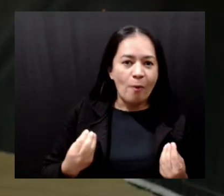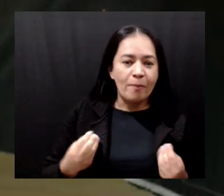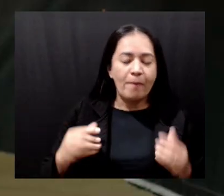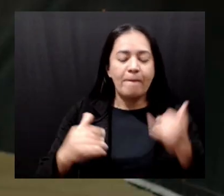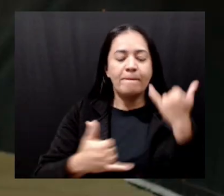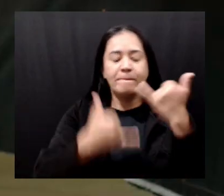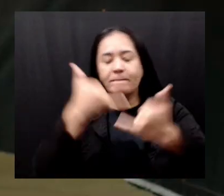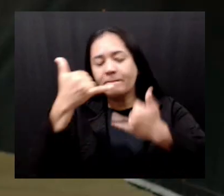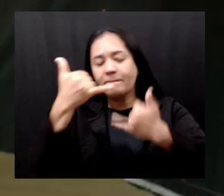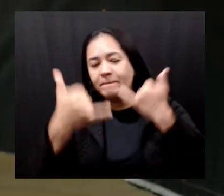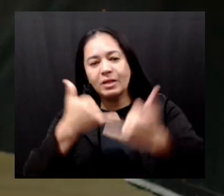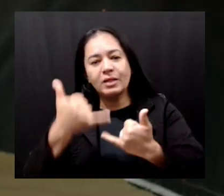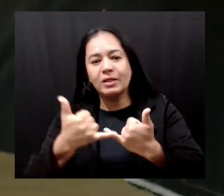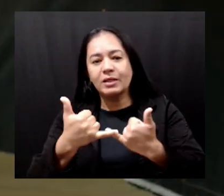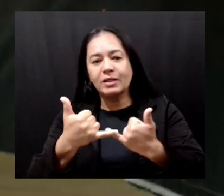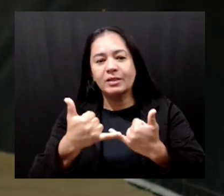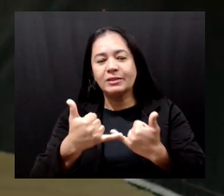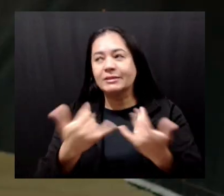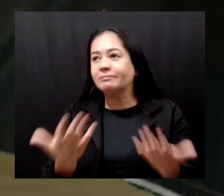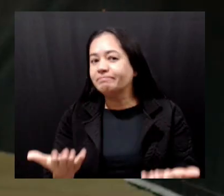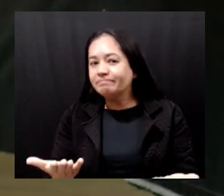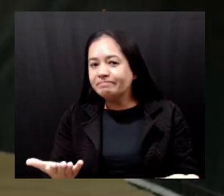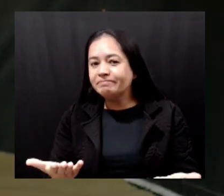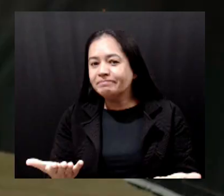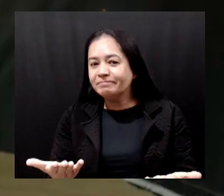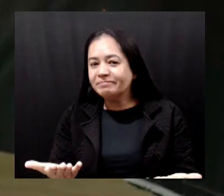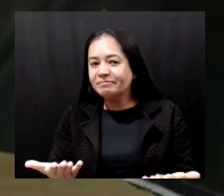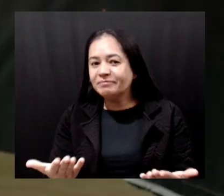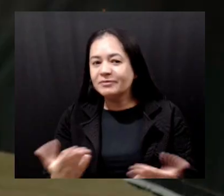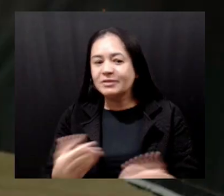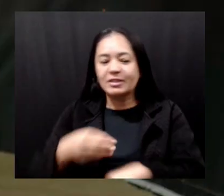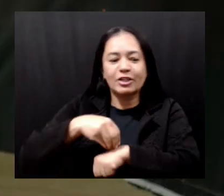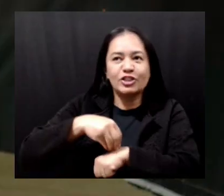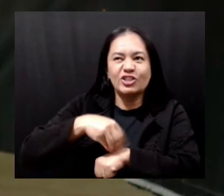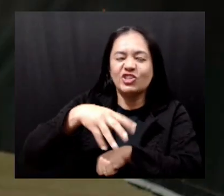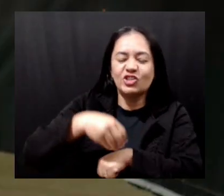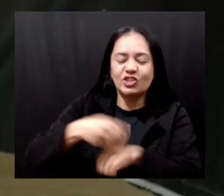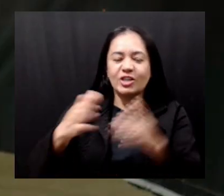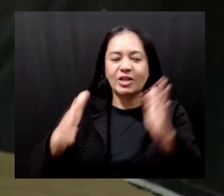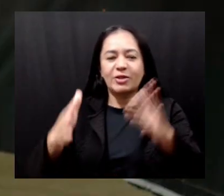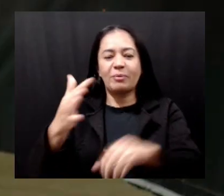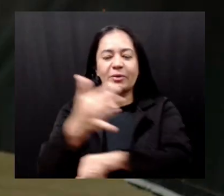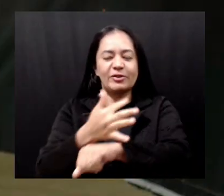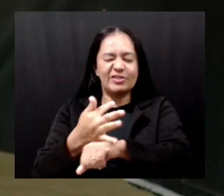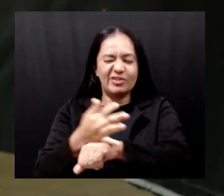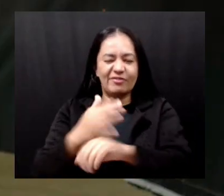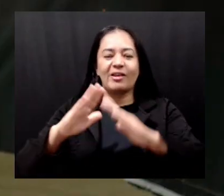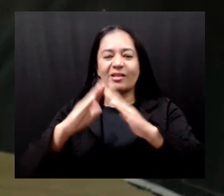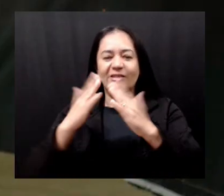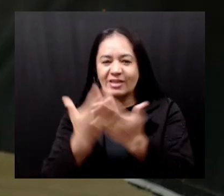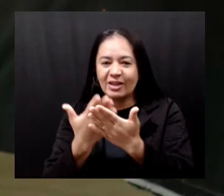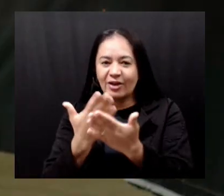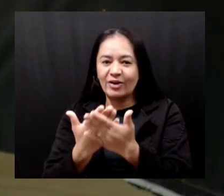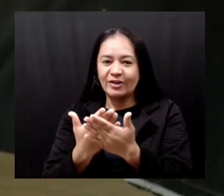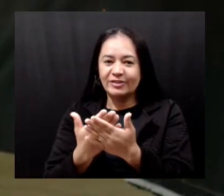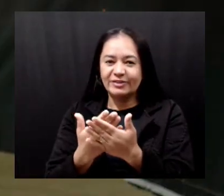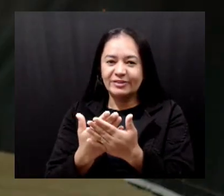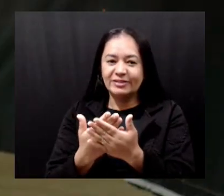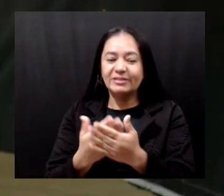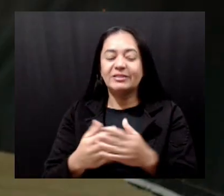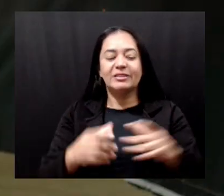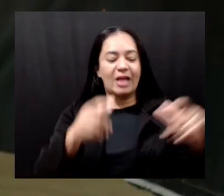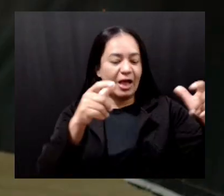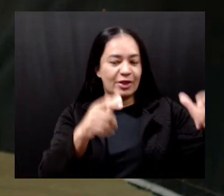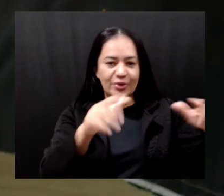é pique. É isso mesmo, tem sugestões para as férias escolares. A galerinha da Rede Municipal de Campinas já entrou